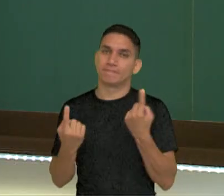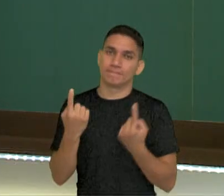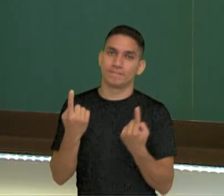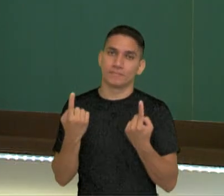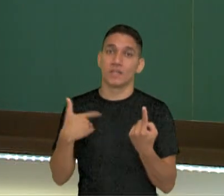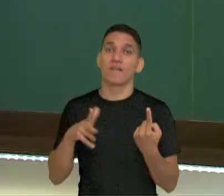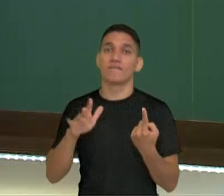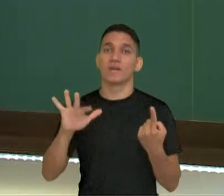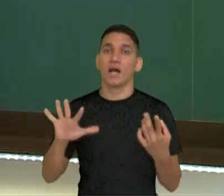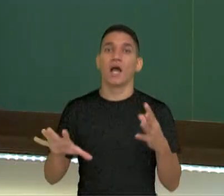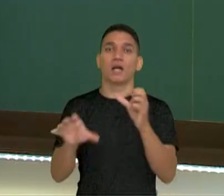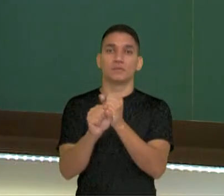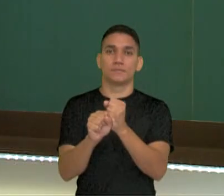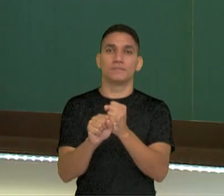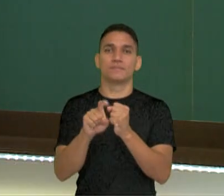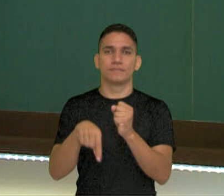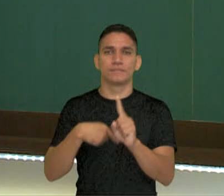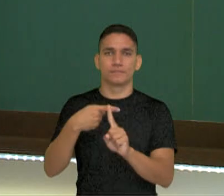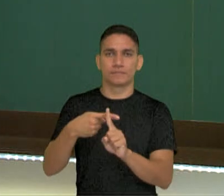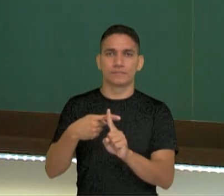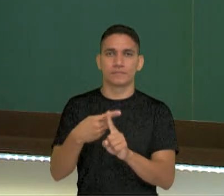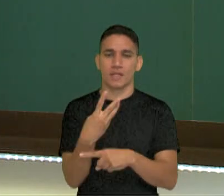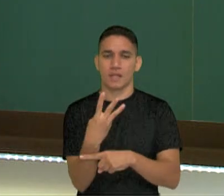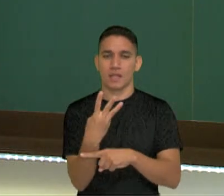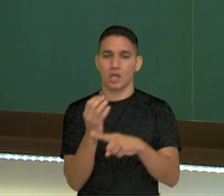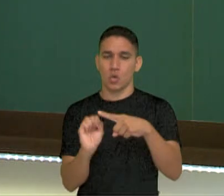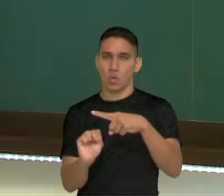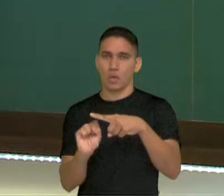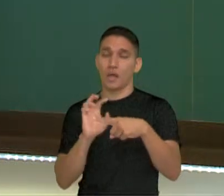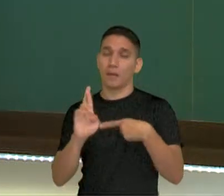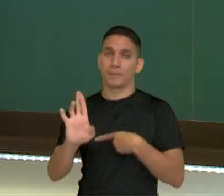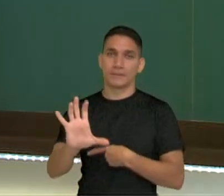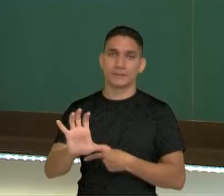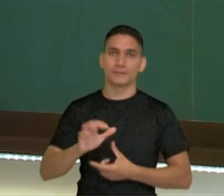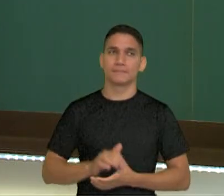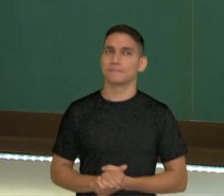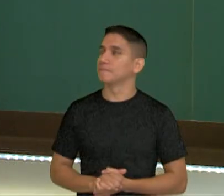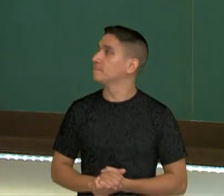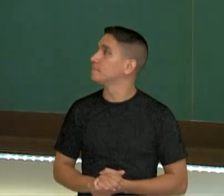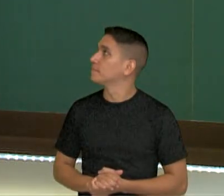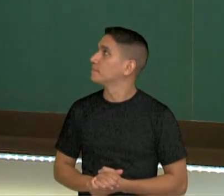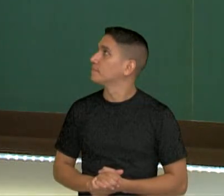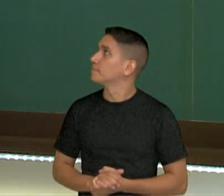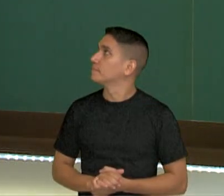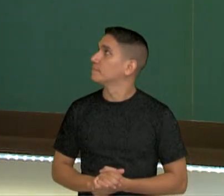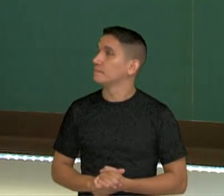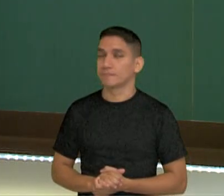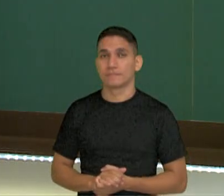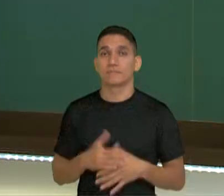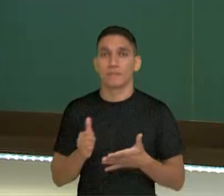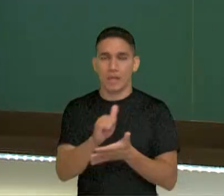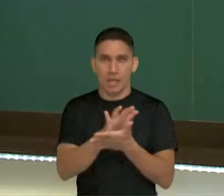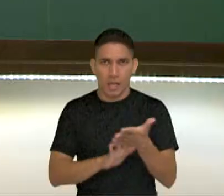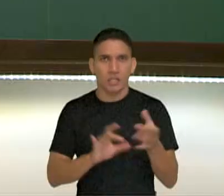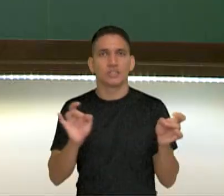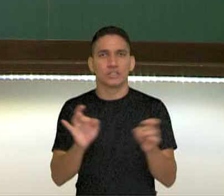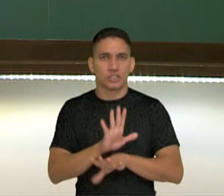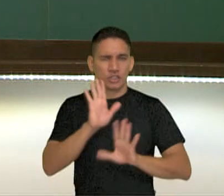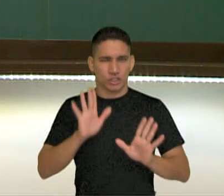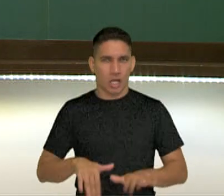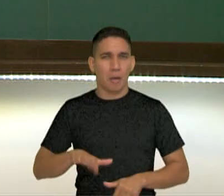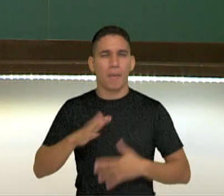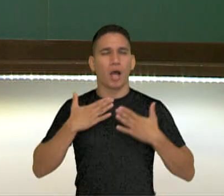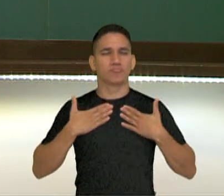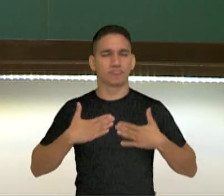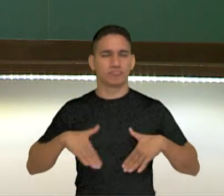que somar. Somando 3/8. É essa a sua resposta, tá? Agora, um exercício resolvido. Um pouquinho mais